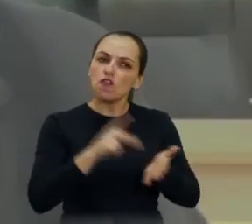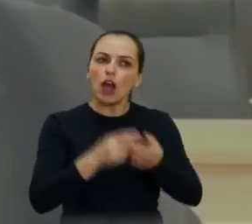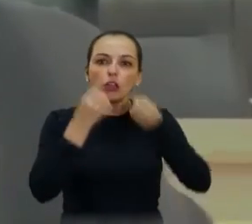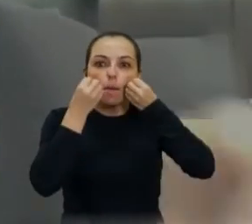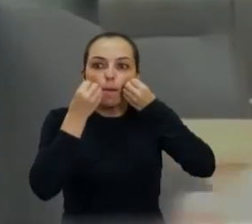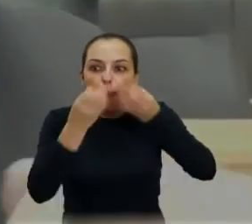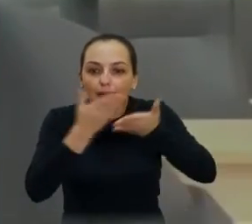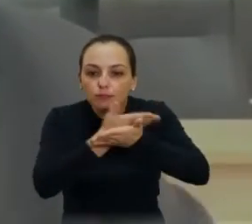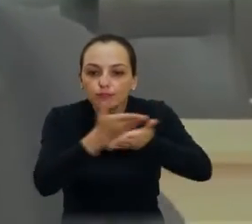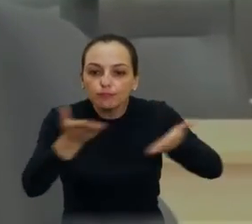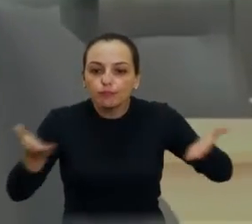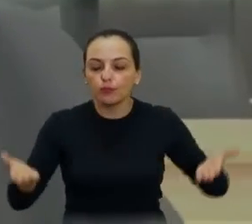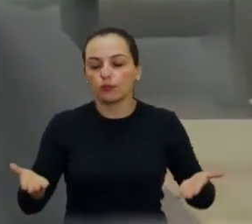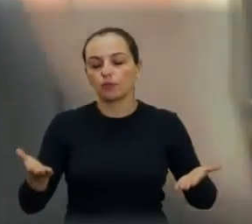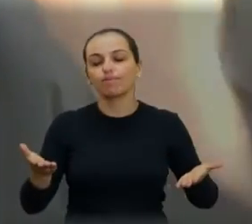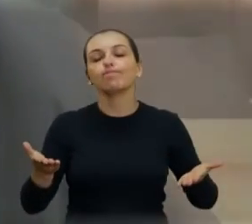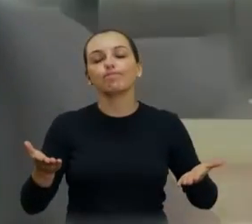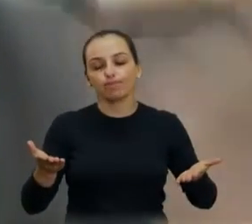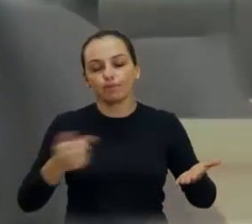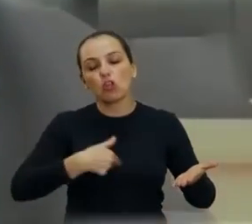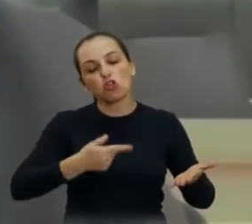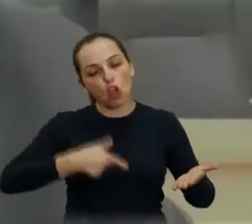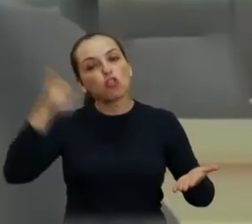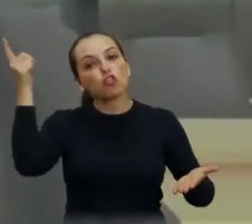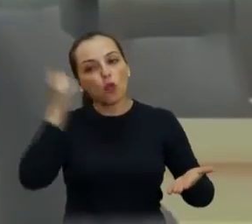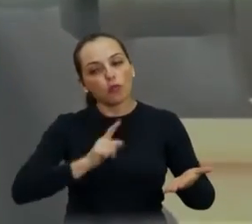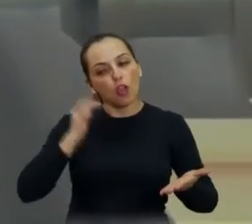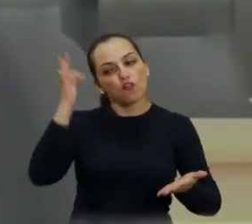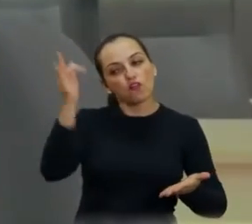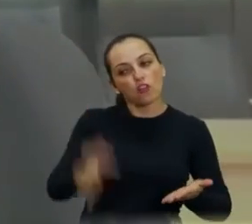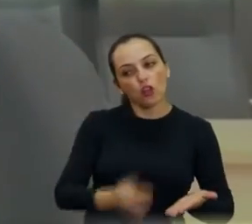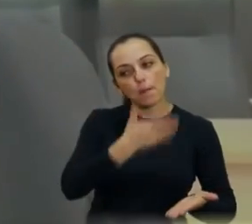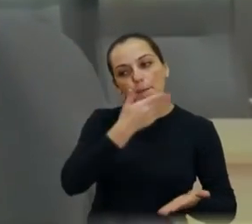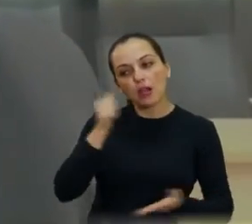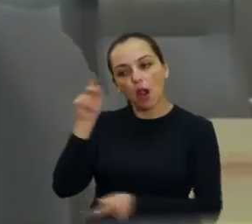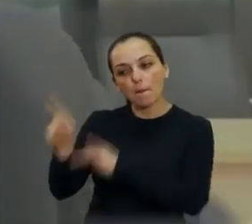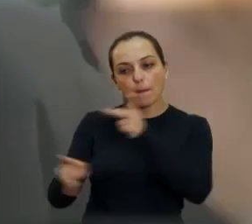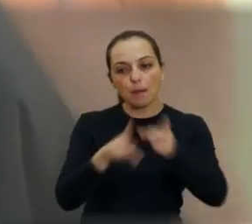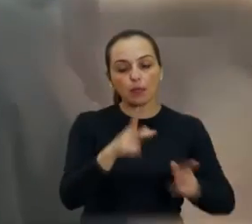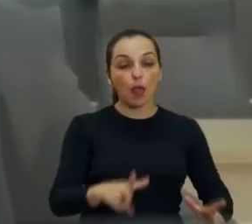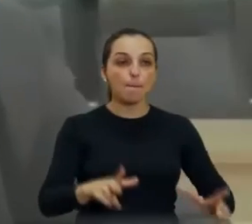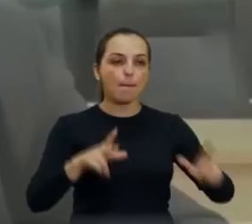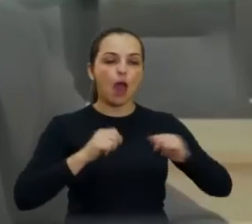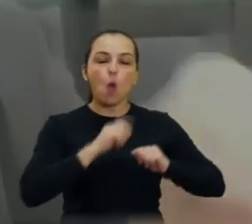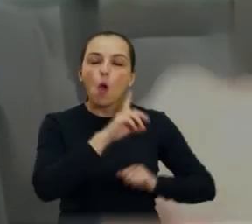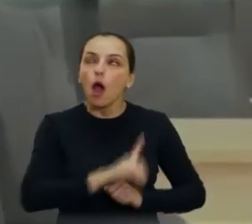bem. Só assim que a gente vamos ter dias melhores que a nossa população merece. E que